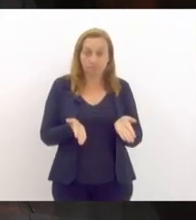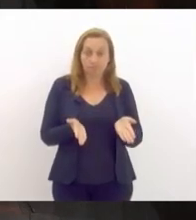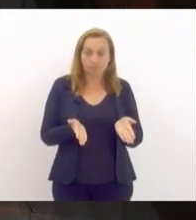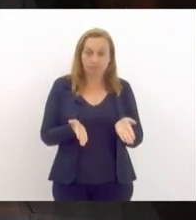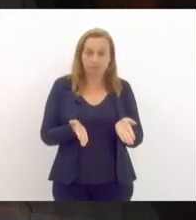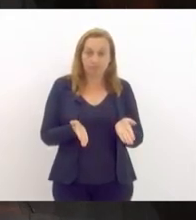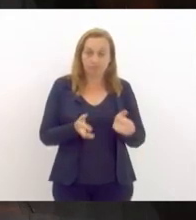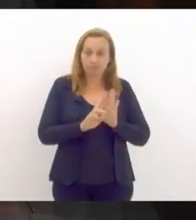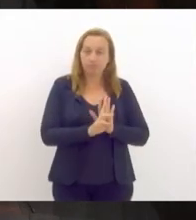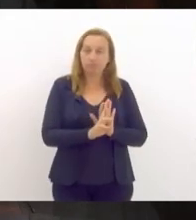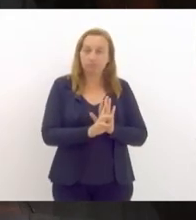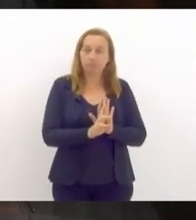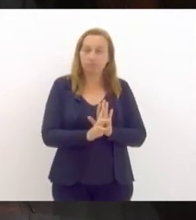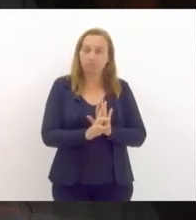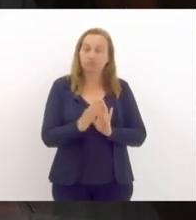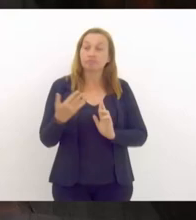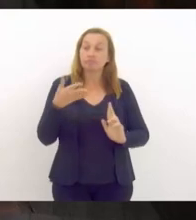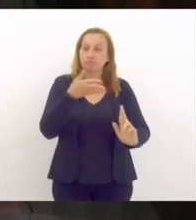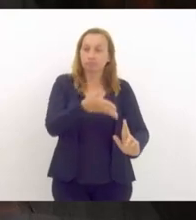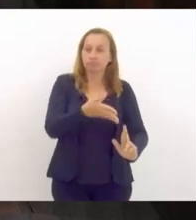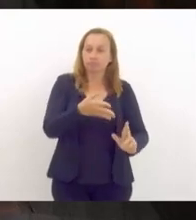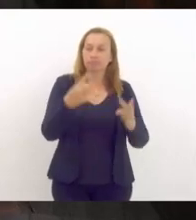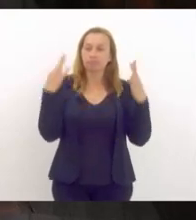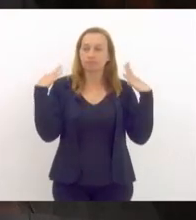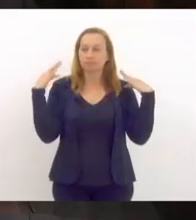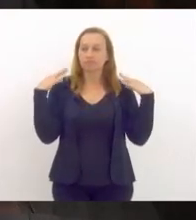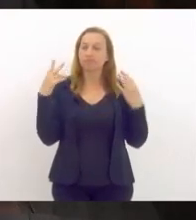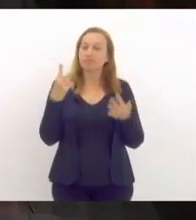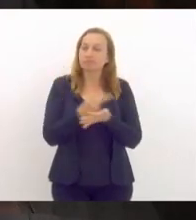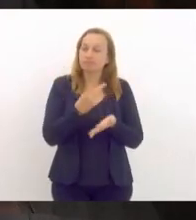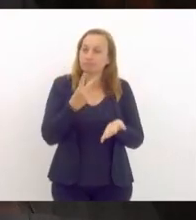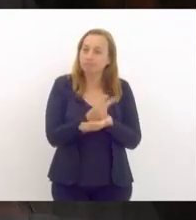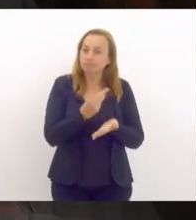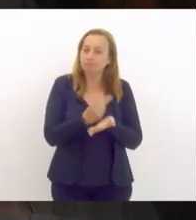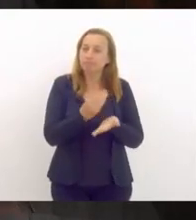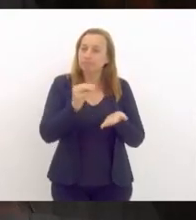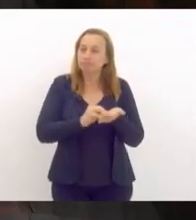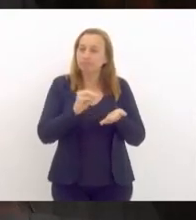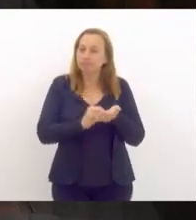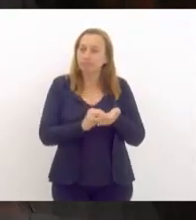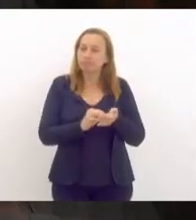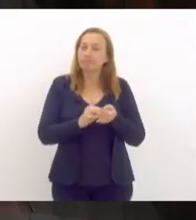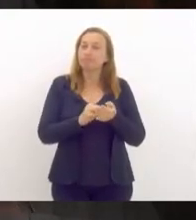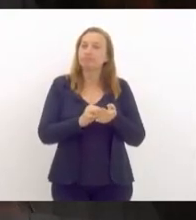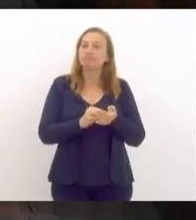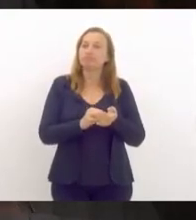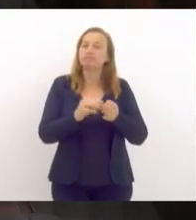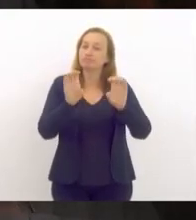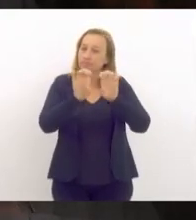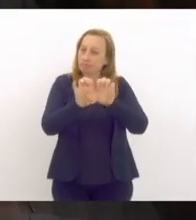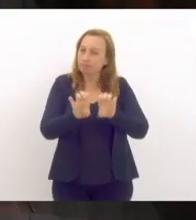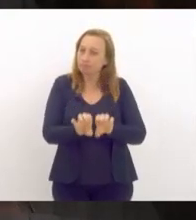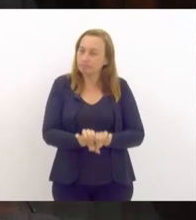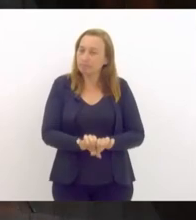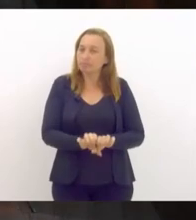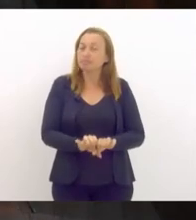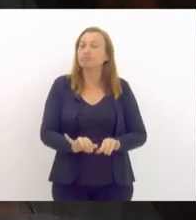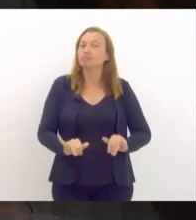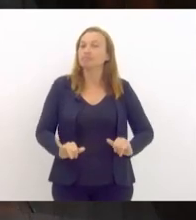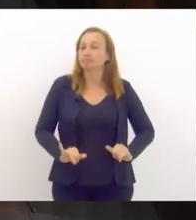uma referência no turismo mesmo sem estrutura por conta desse desprefeito sofrendo